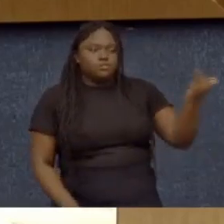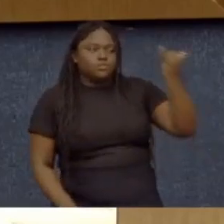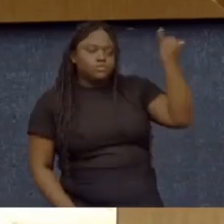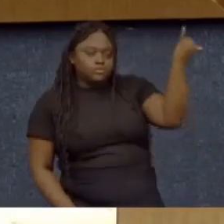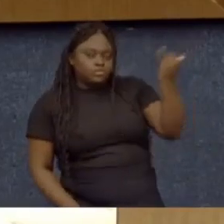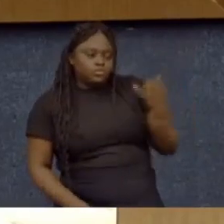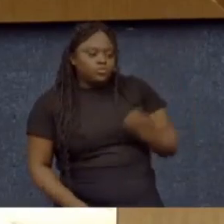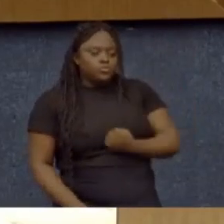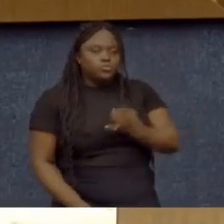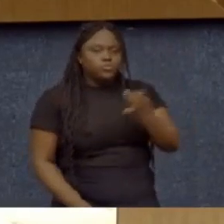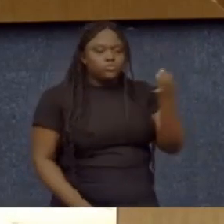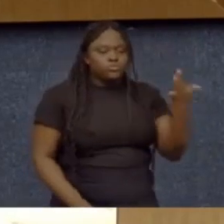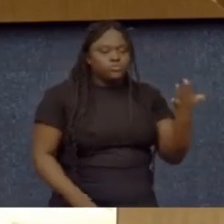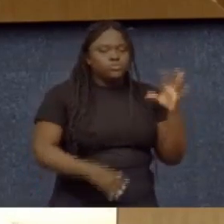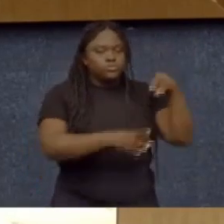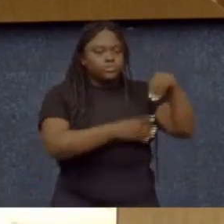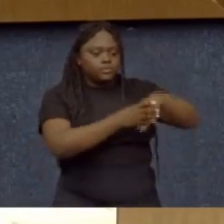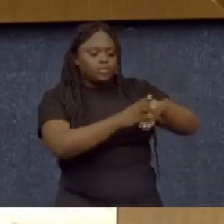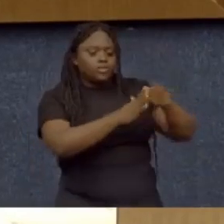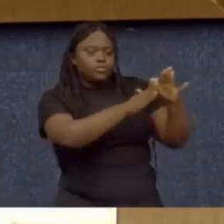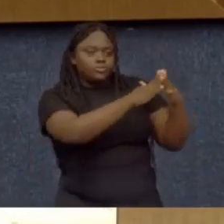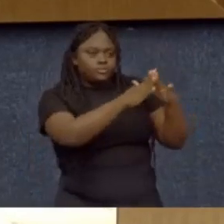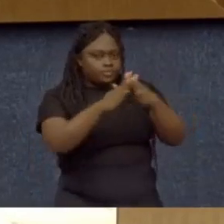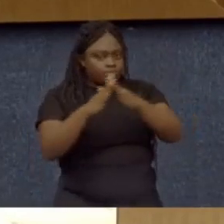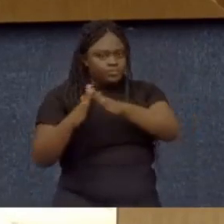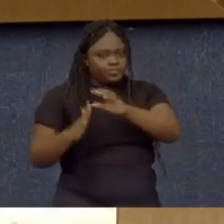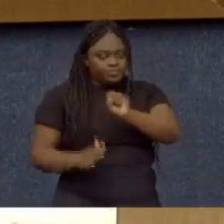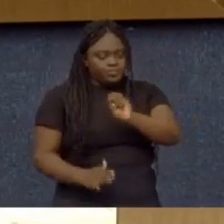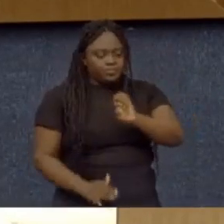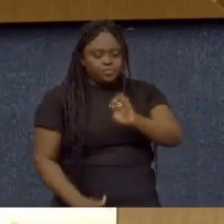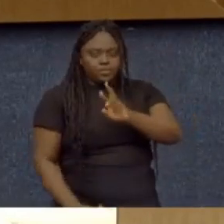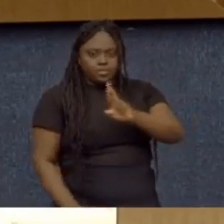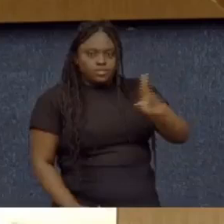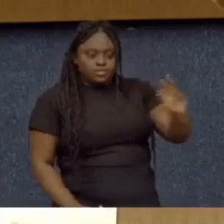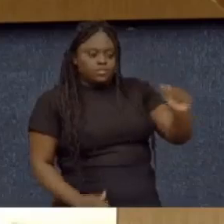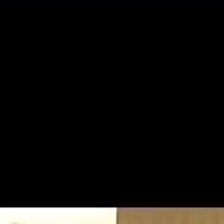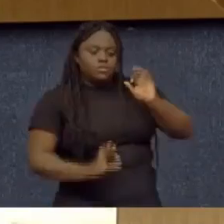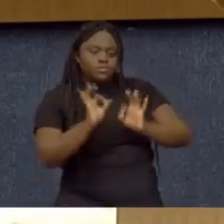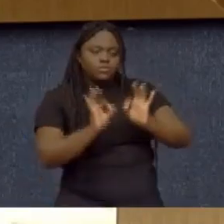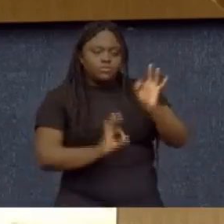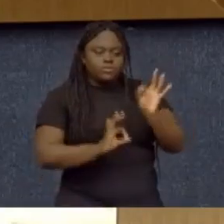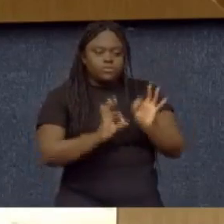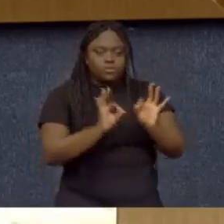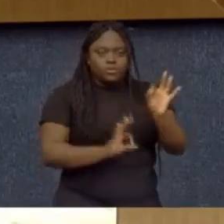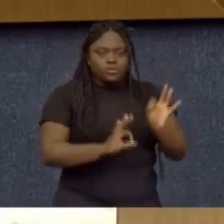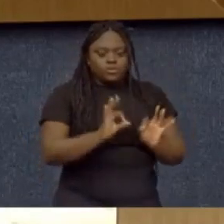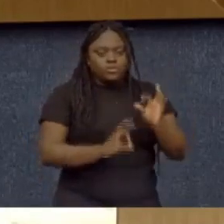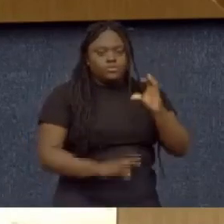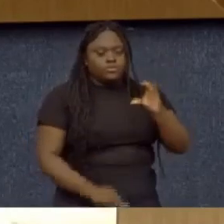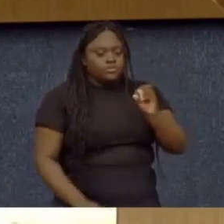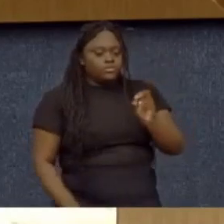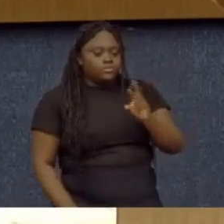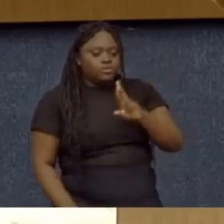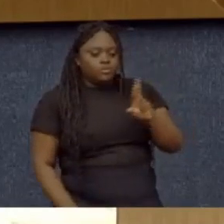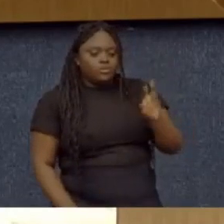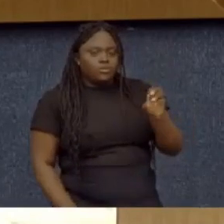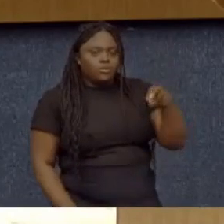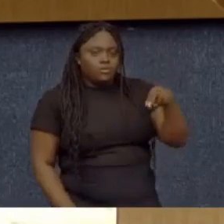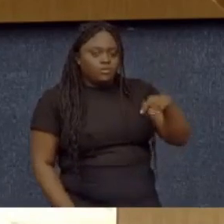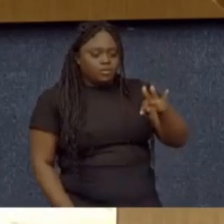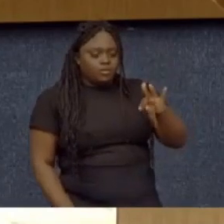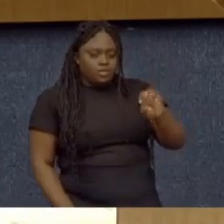com entidades dentro do aglomerado da Serra, como o projeto Corrente do Bem e a creche